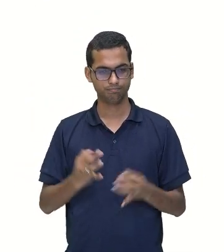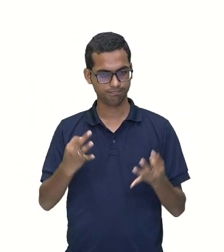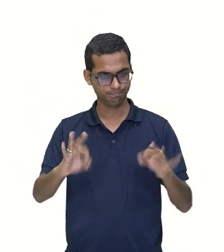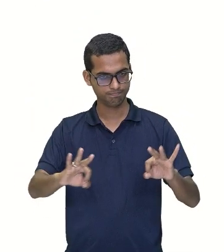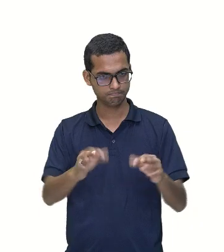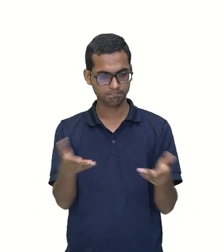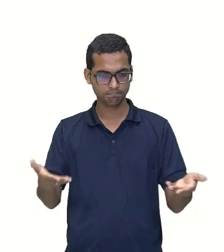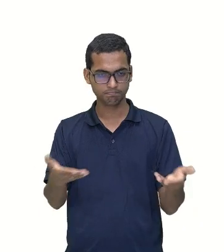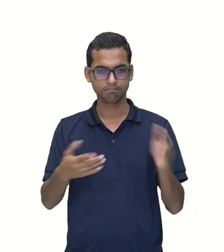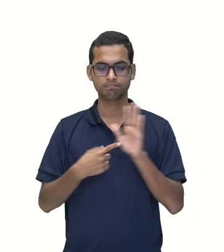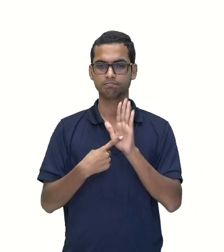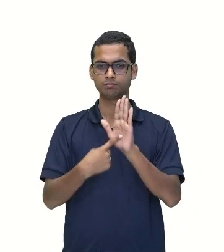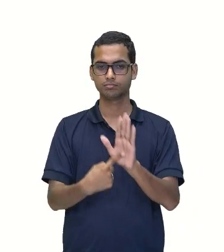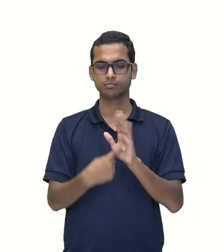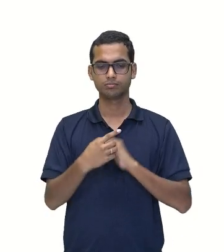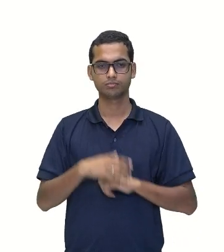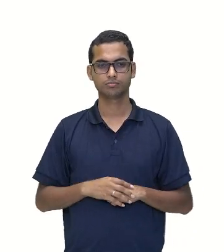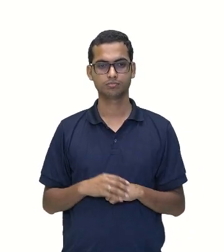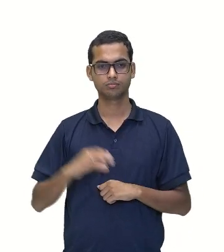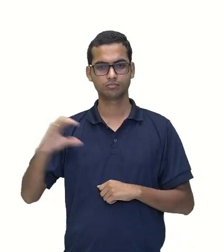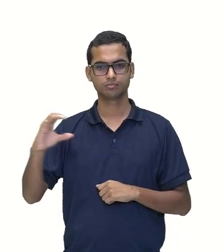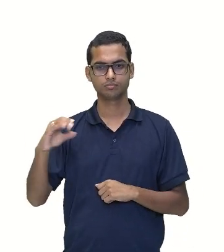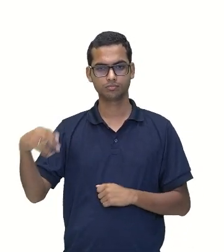Comprimento é igual a